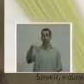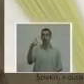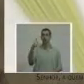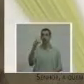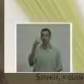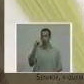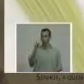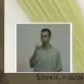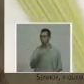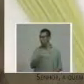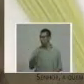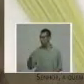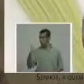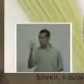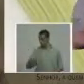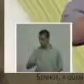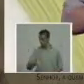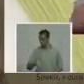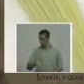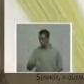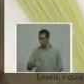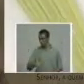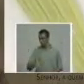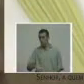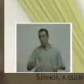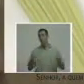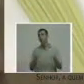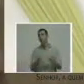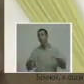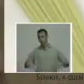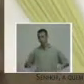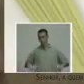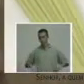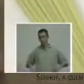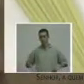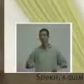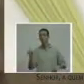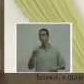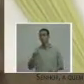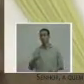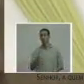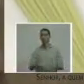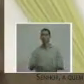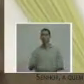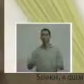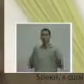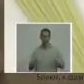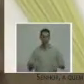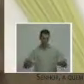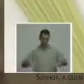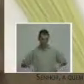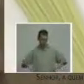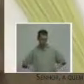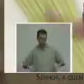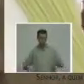virão muitas outras porque não depende só da gente eu dizia antes eu não sou uma maquininha regulada ó